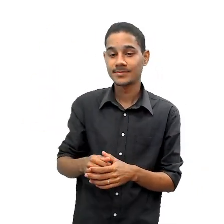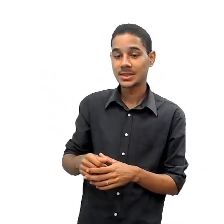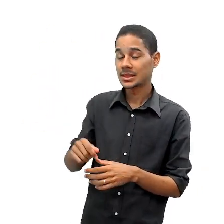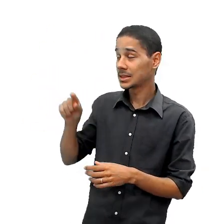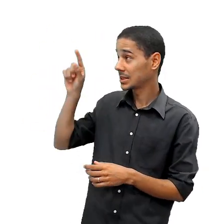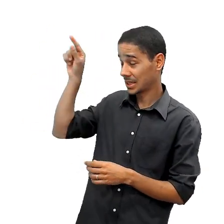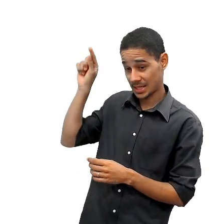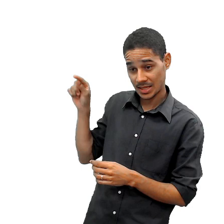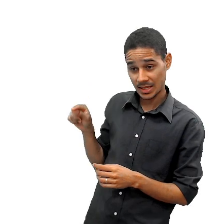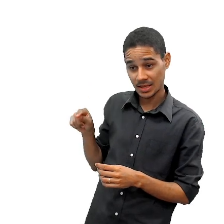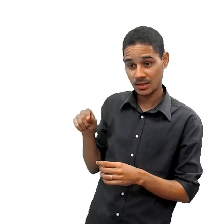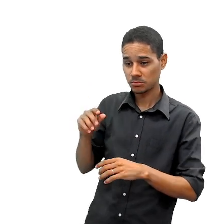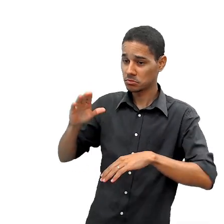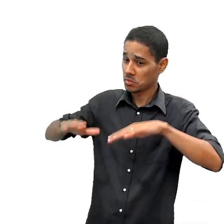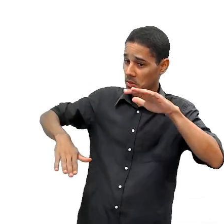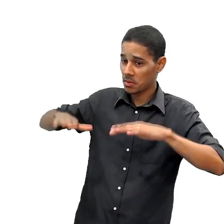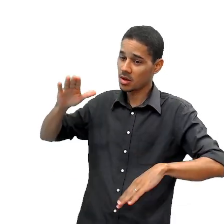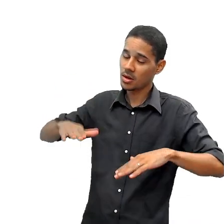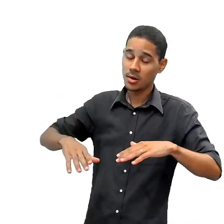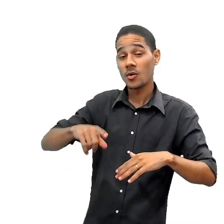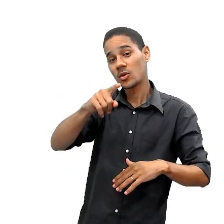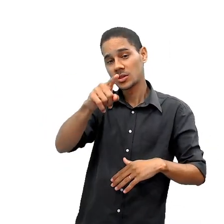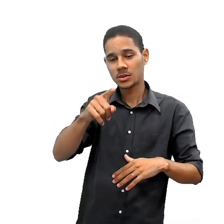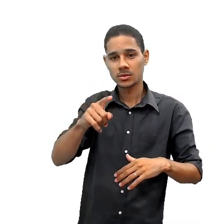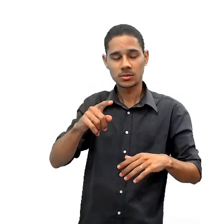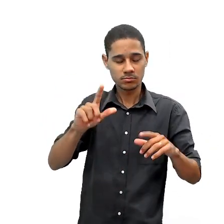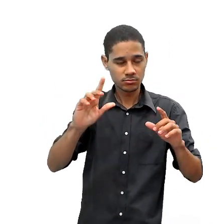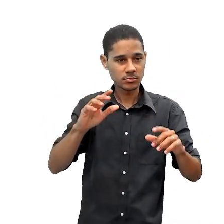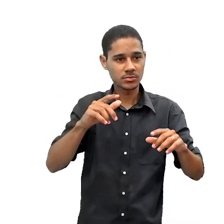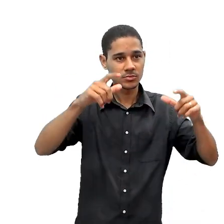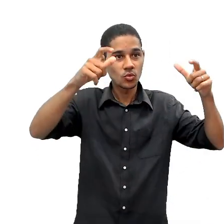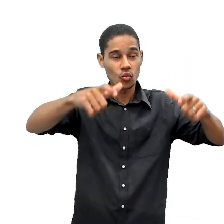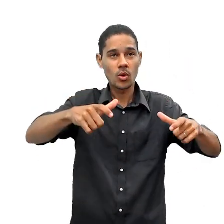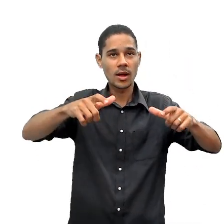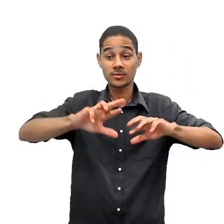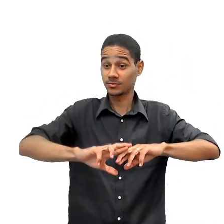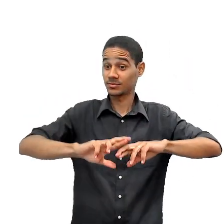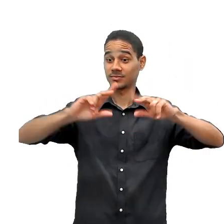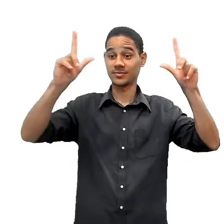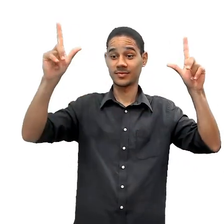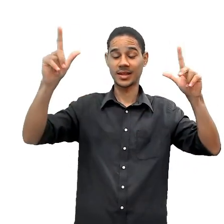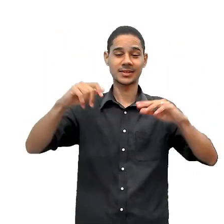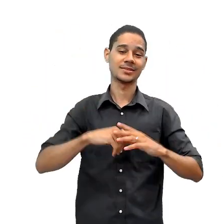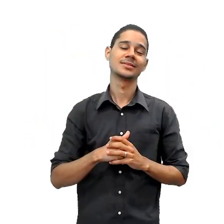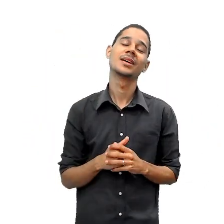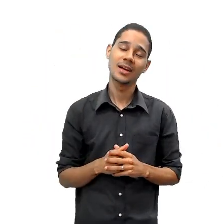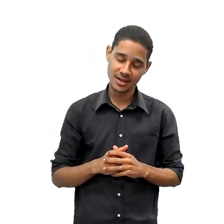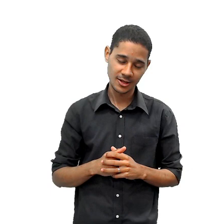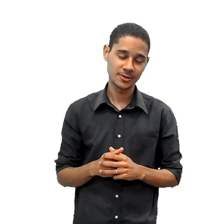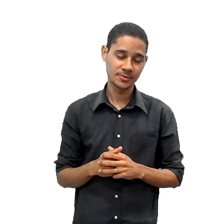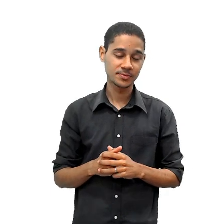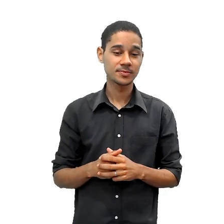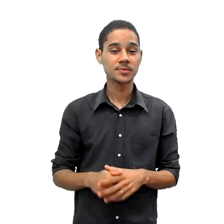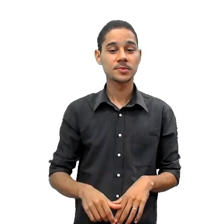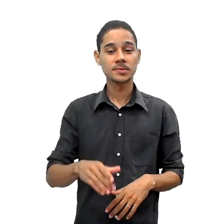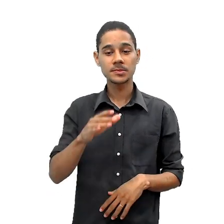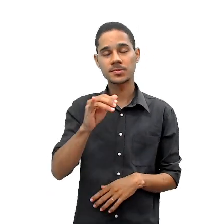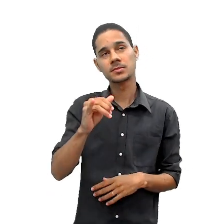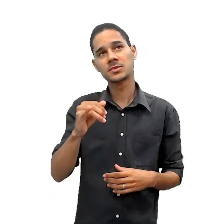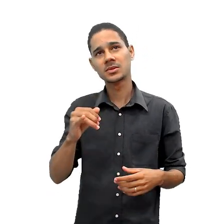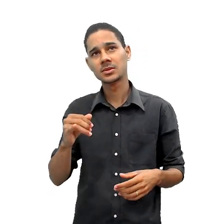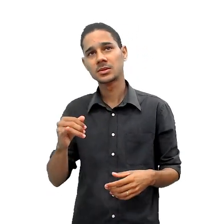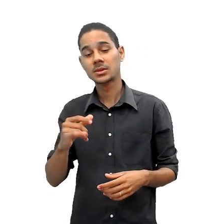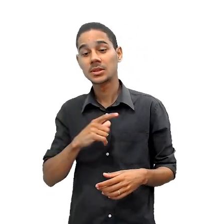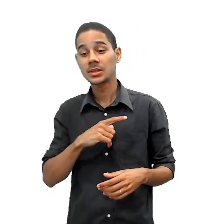do uso desse detalhe, você vai ter um resultado diferente naquele espaço que você está trabalhando. E aí existe também a